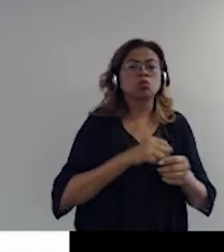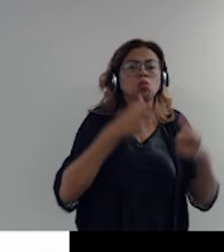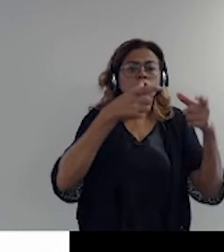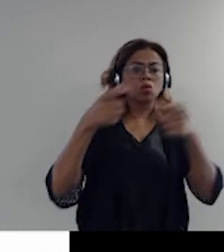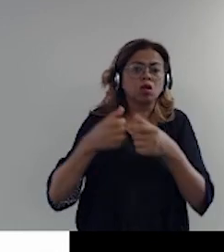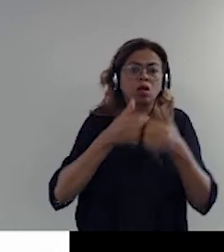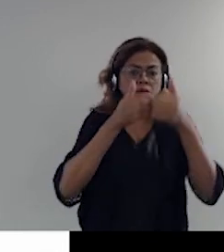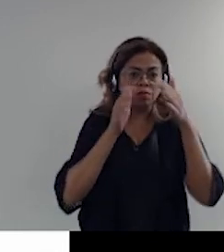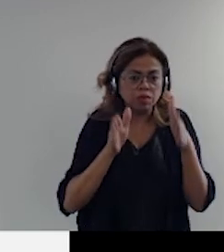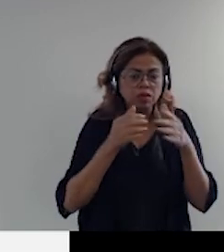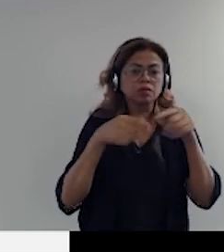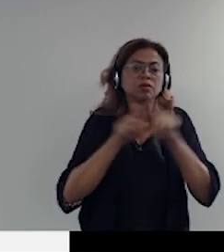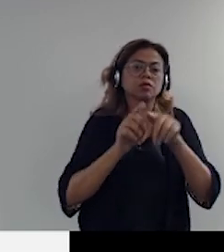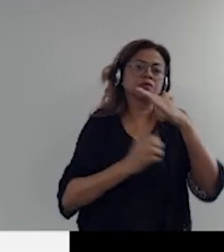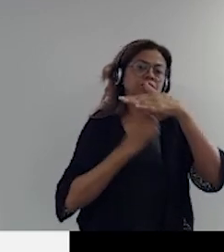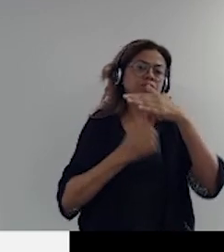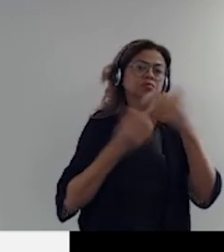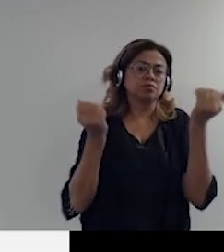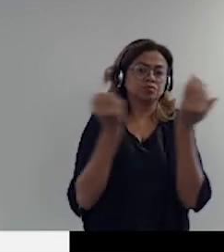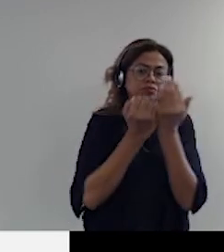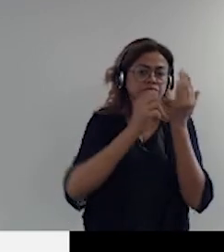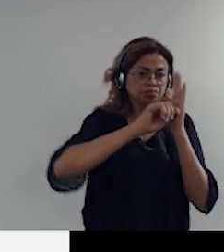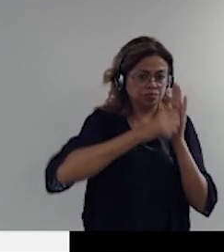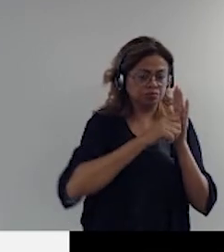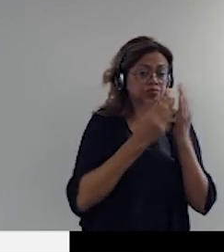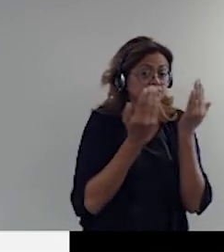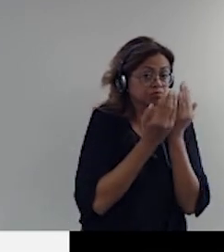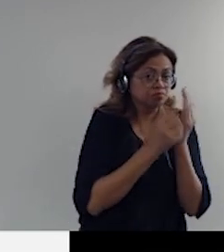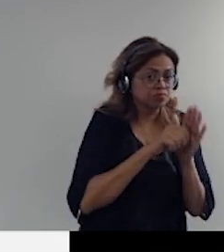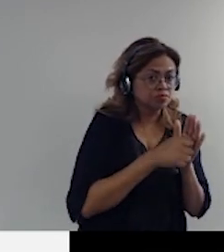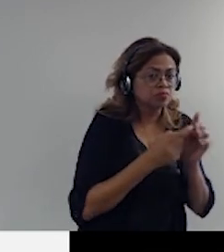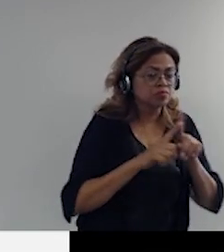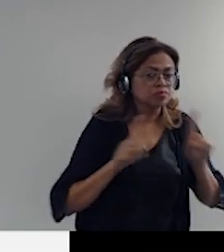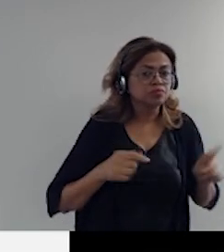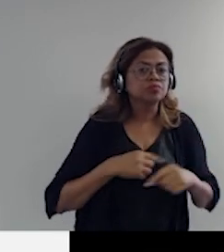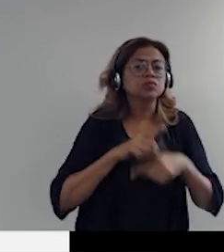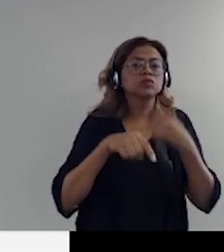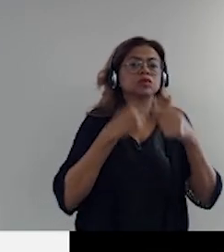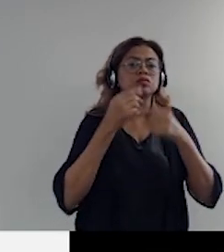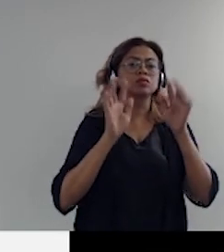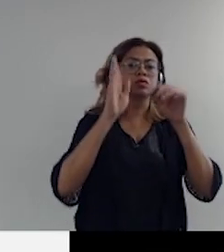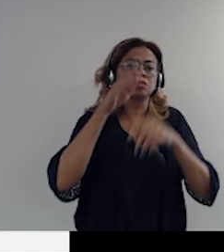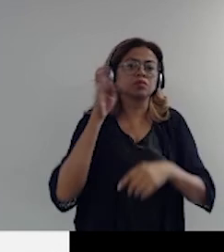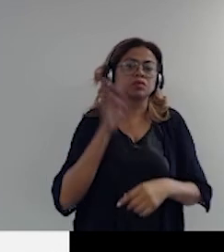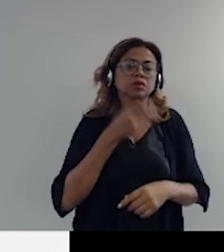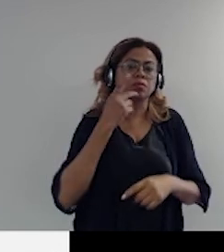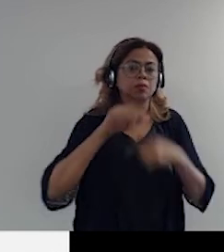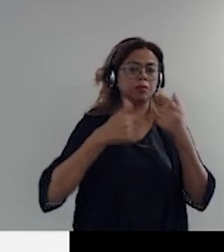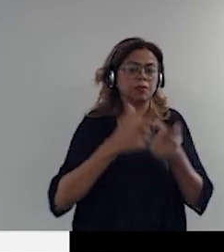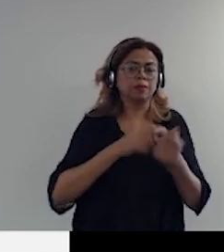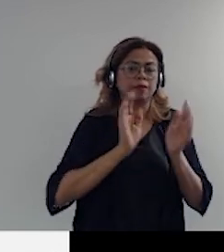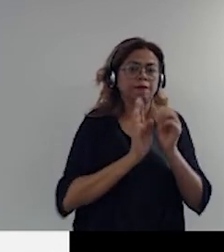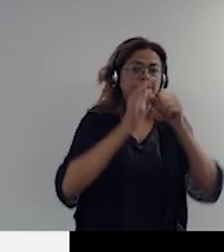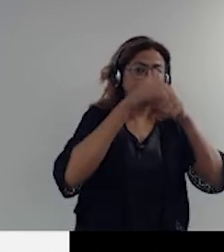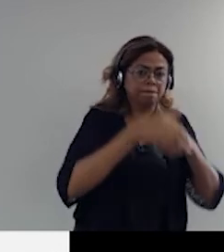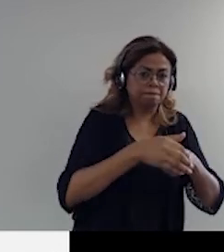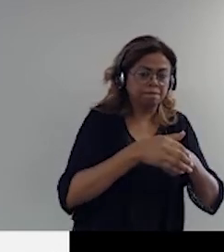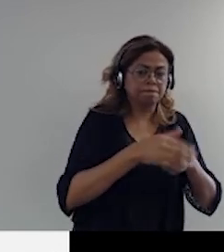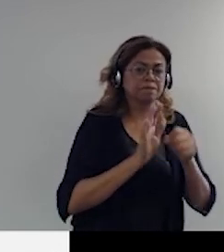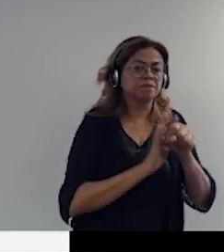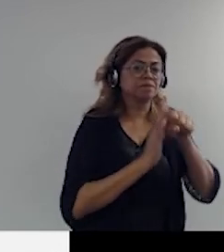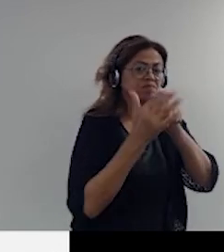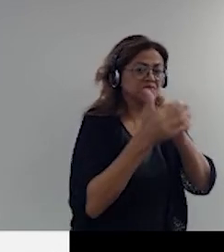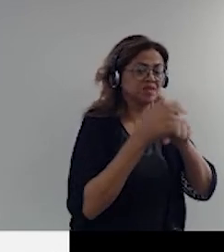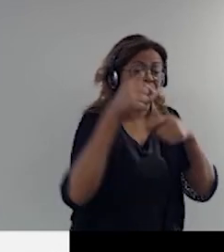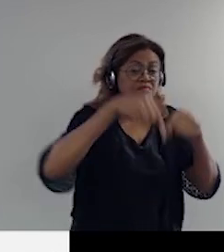fechadas. E, para concluir, eu queria deixar a mensagem que, diferente de outras crises, onde você duvidava da